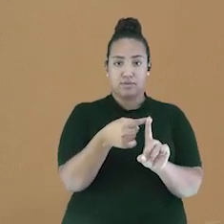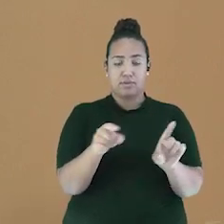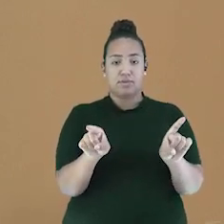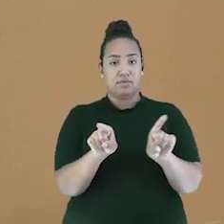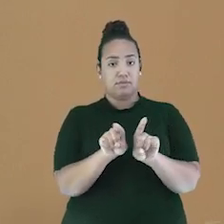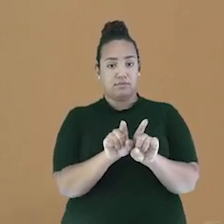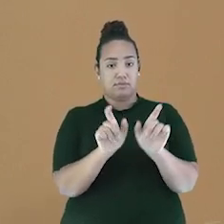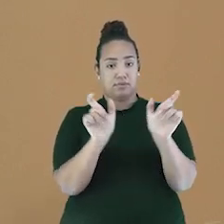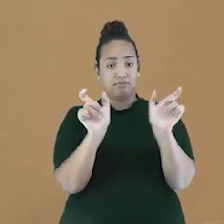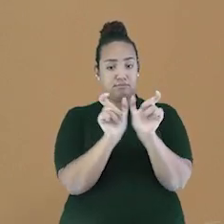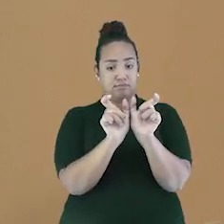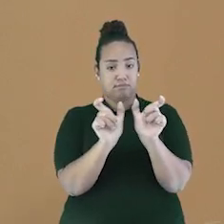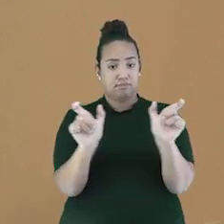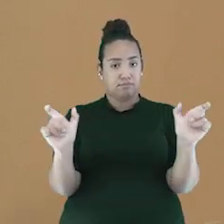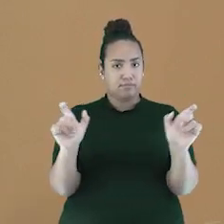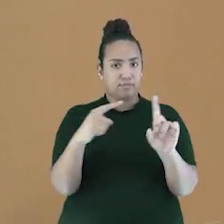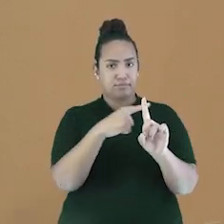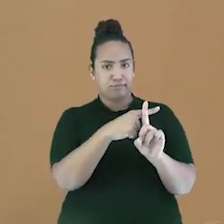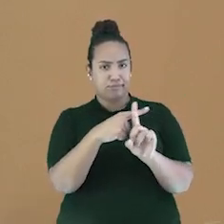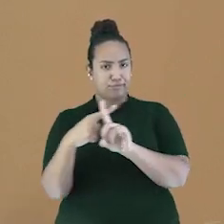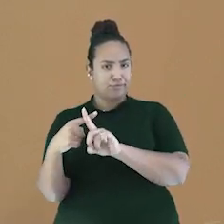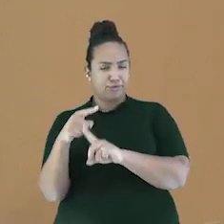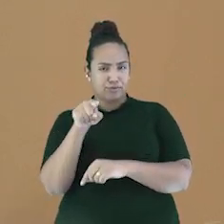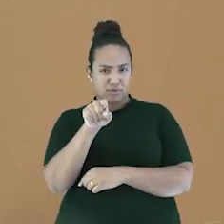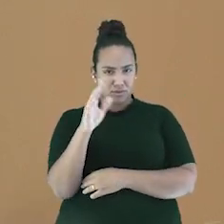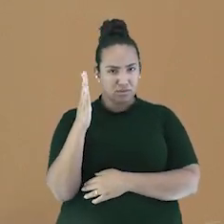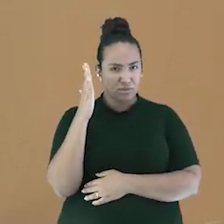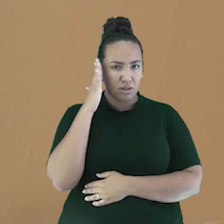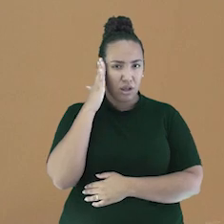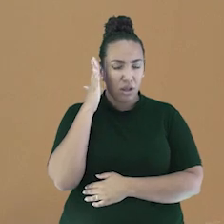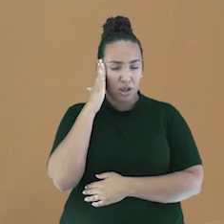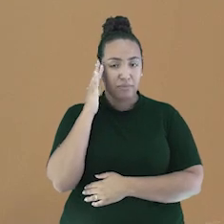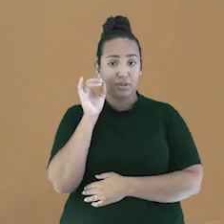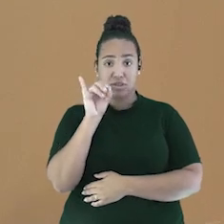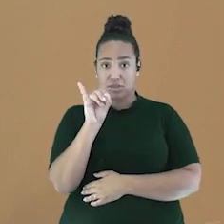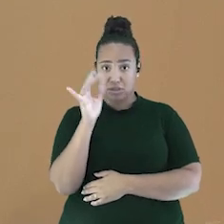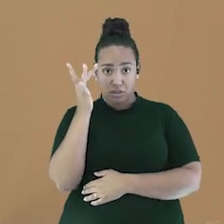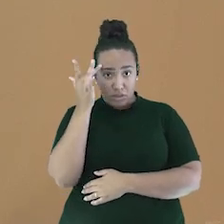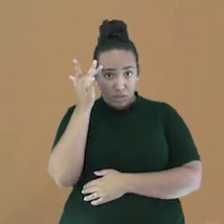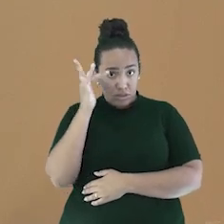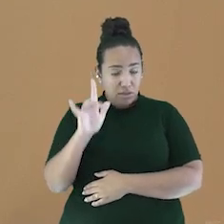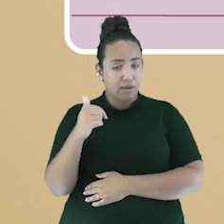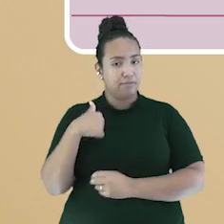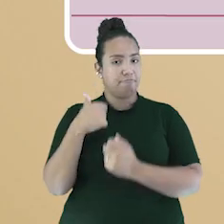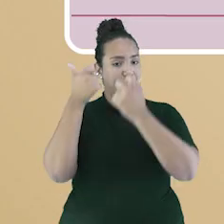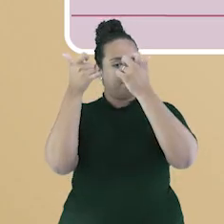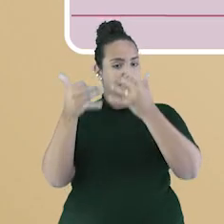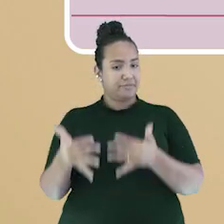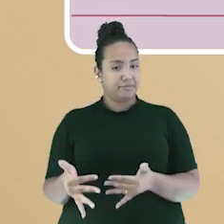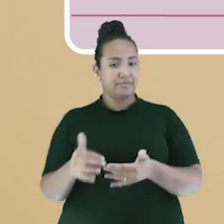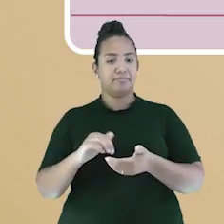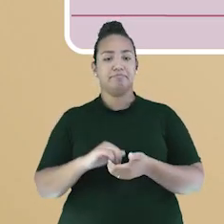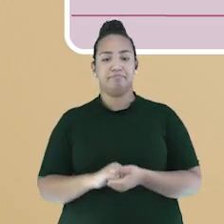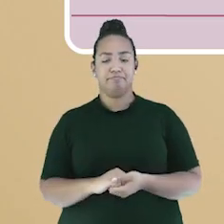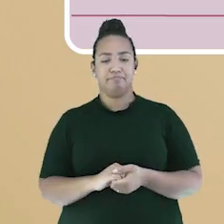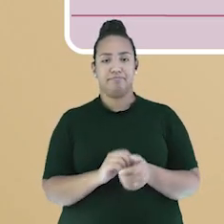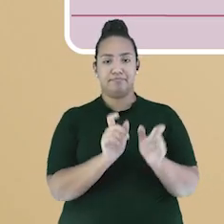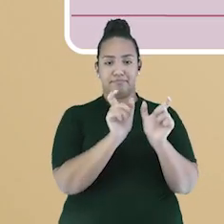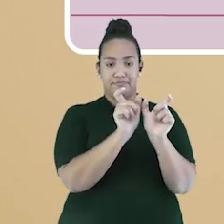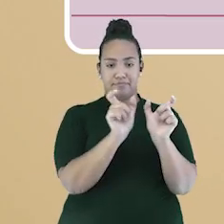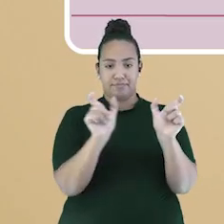multiplicativa Você sabe o que é se não sabe Deixa eu te explicar a decomposição